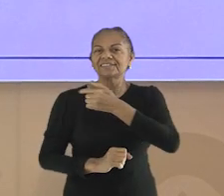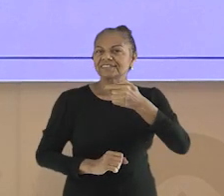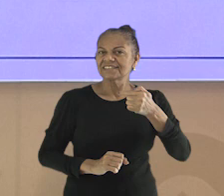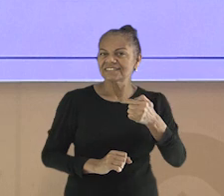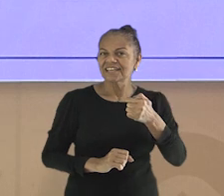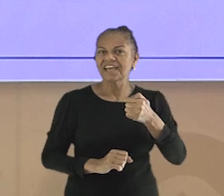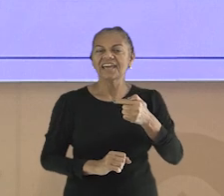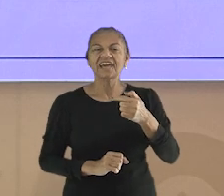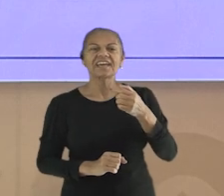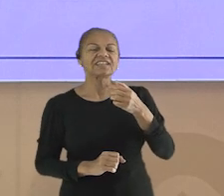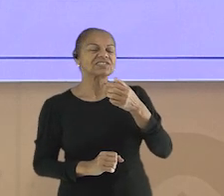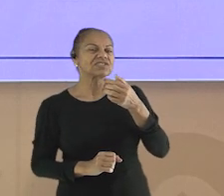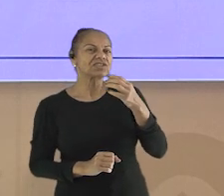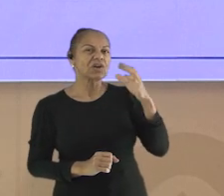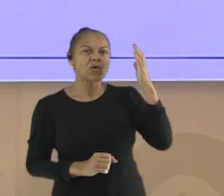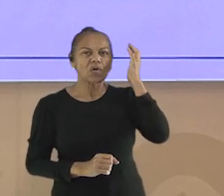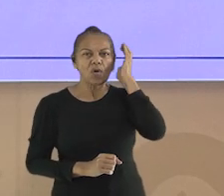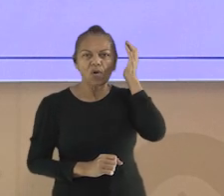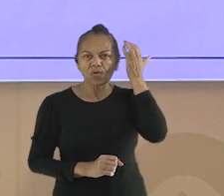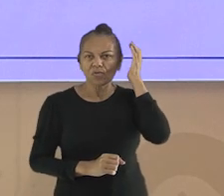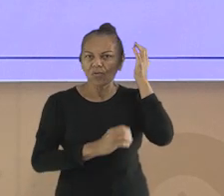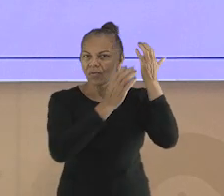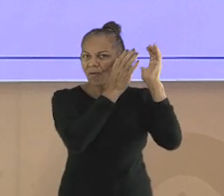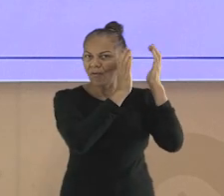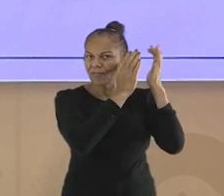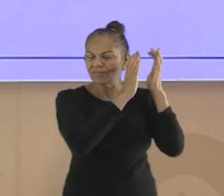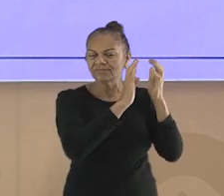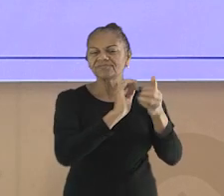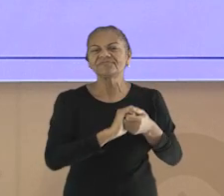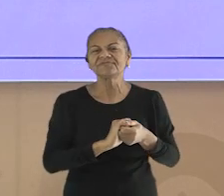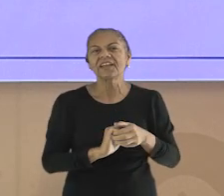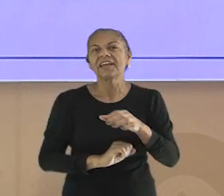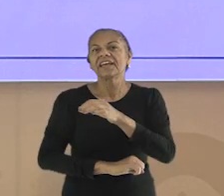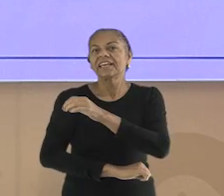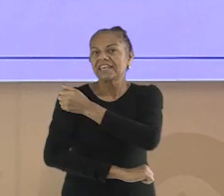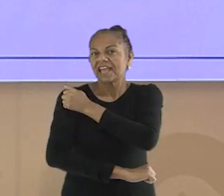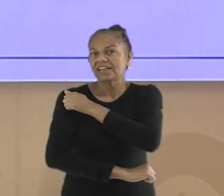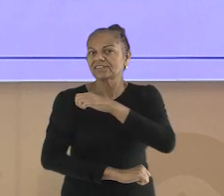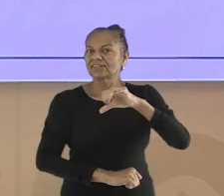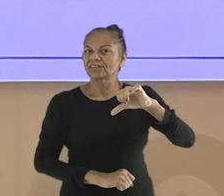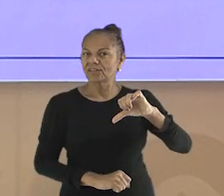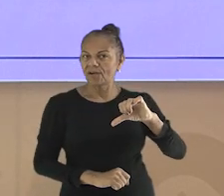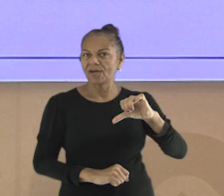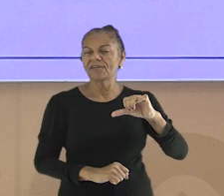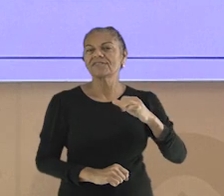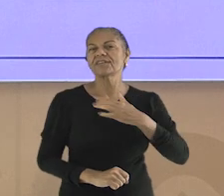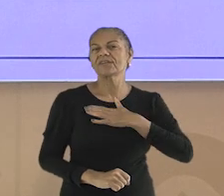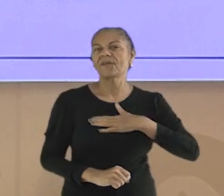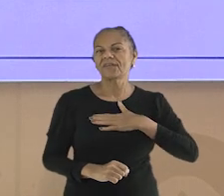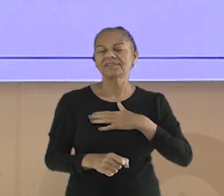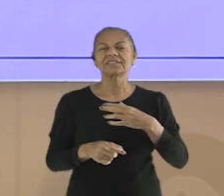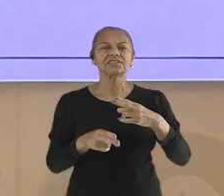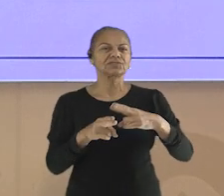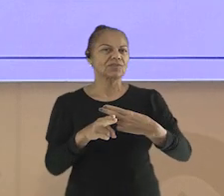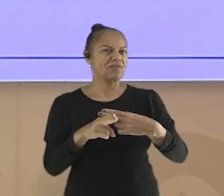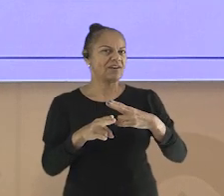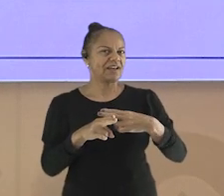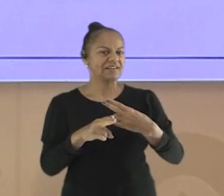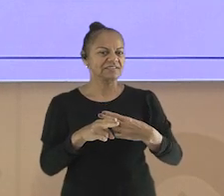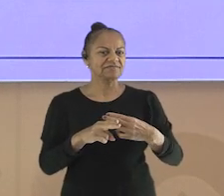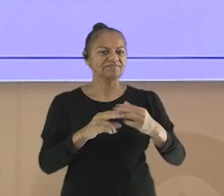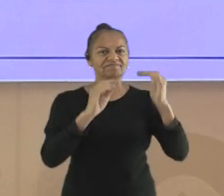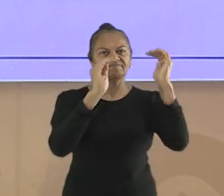sabor coco e 9 que gostam do sabor de chocolate. Através dessa pesquisa,